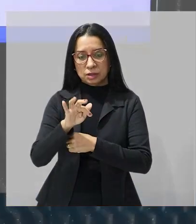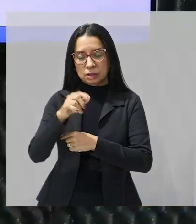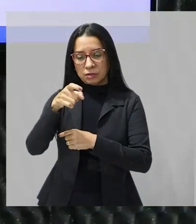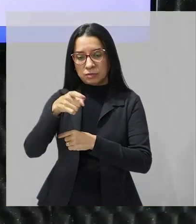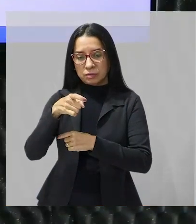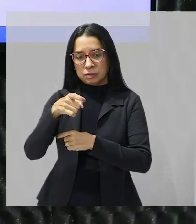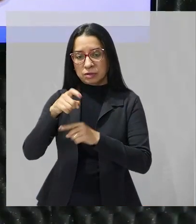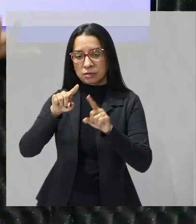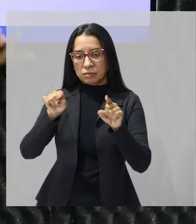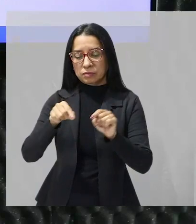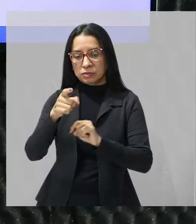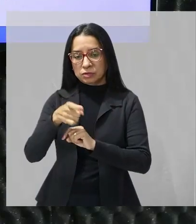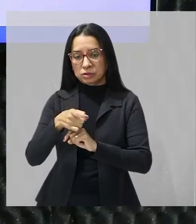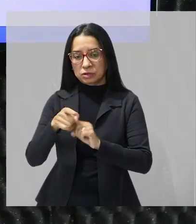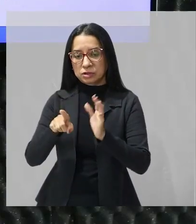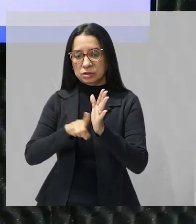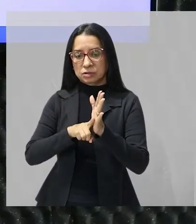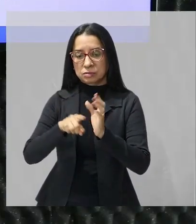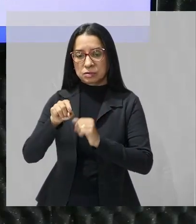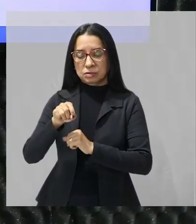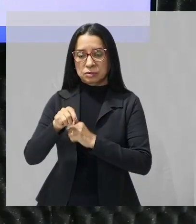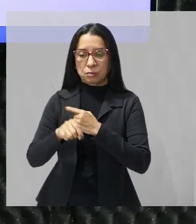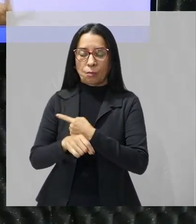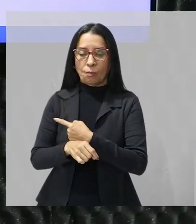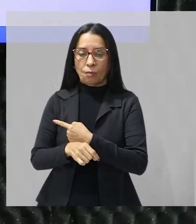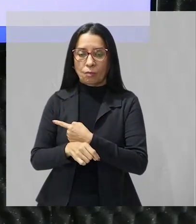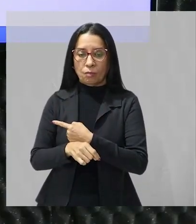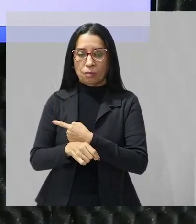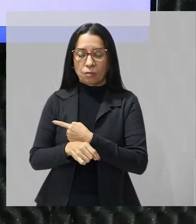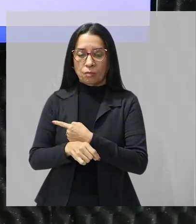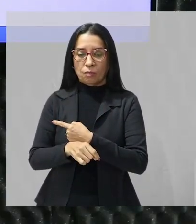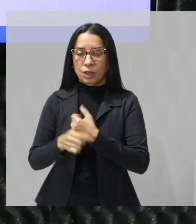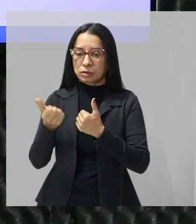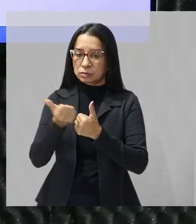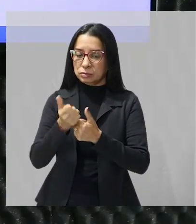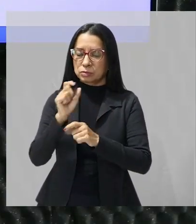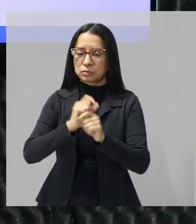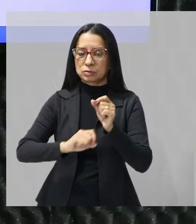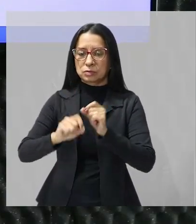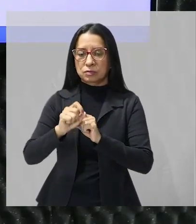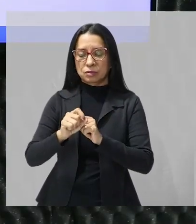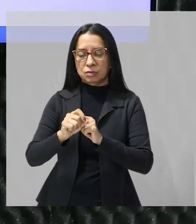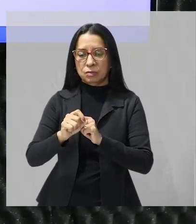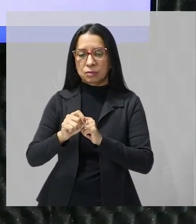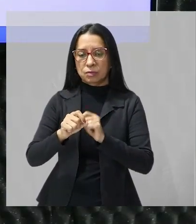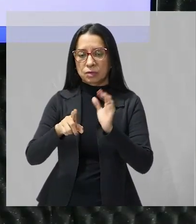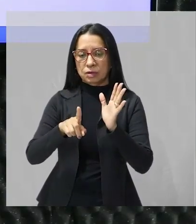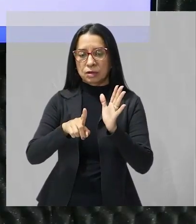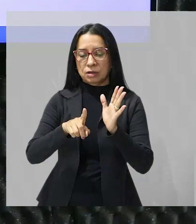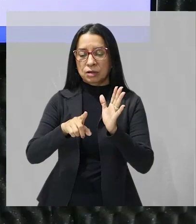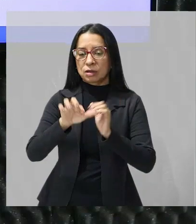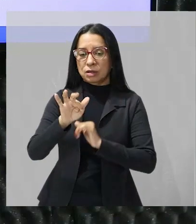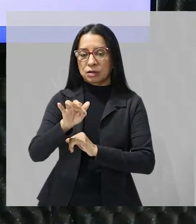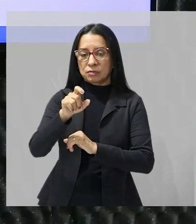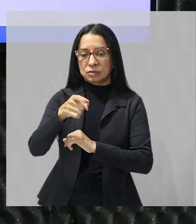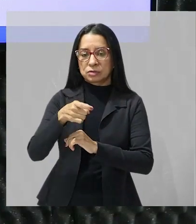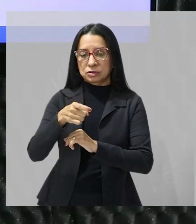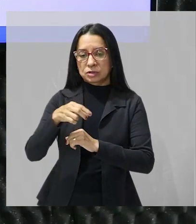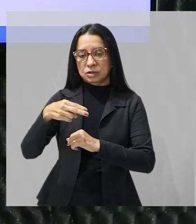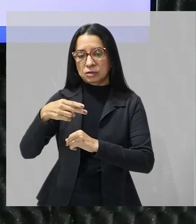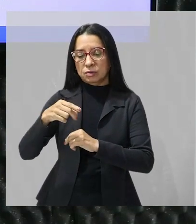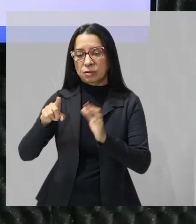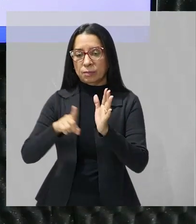igual a ax ao quadrado mais b vezes x mais c, substituindo ficou f de x igual a